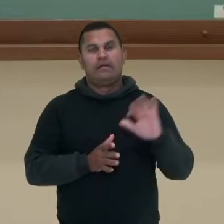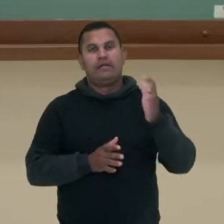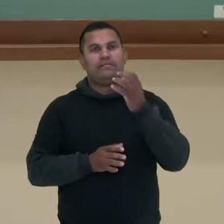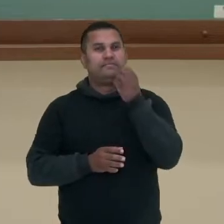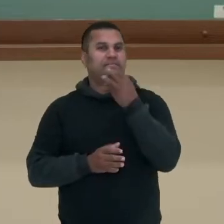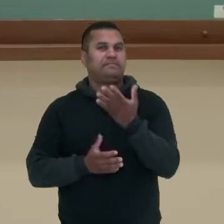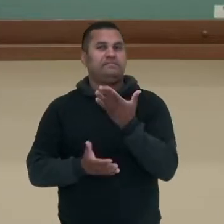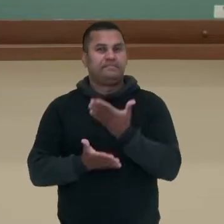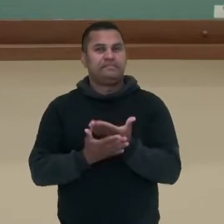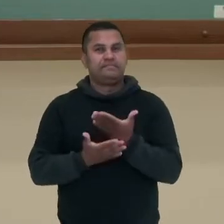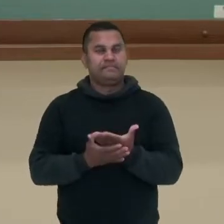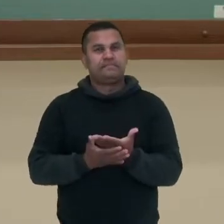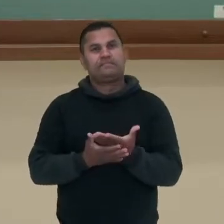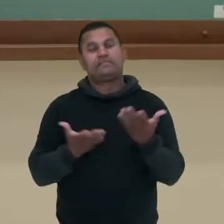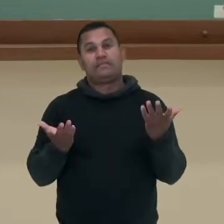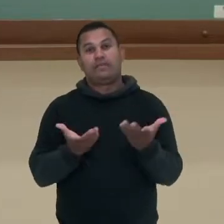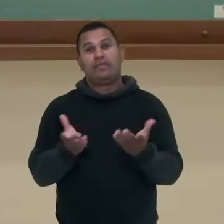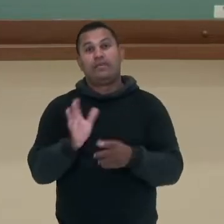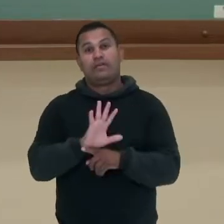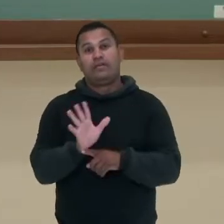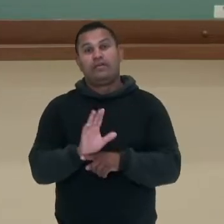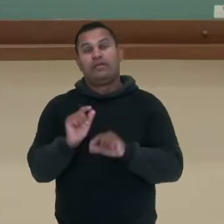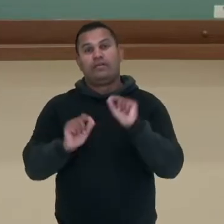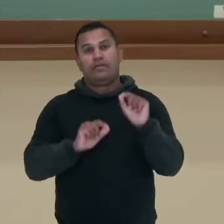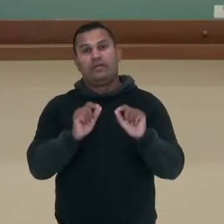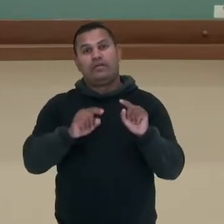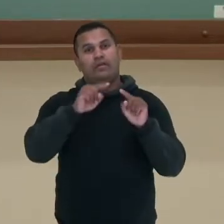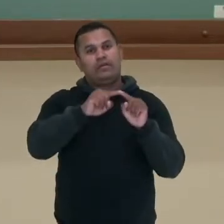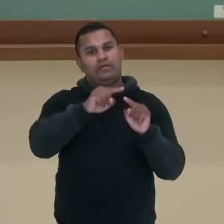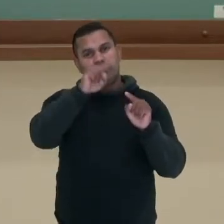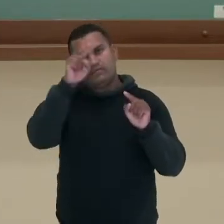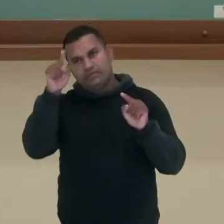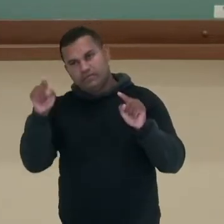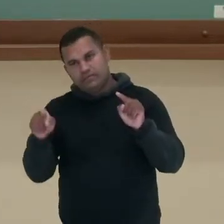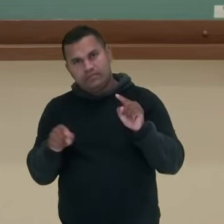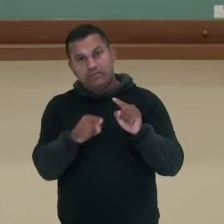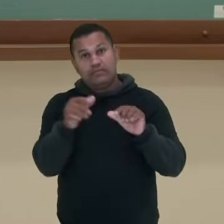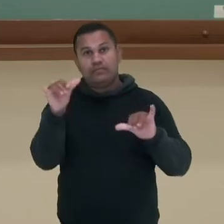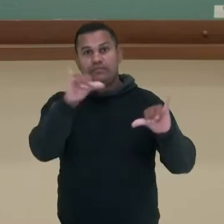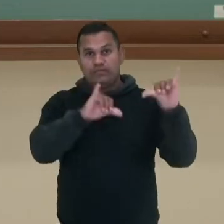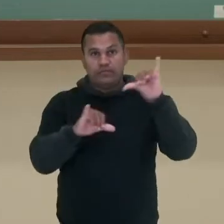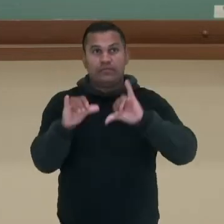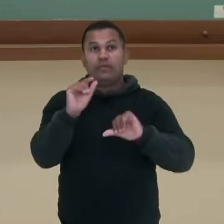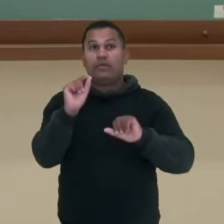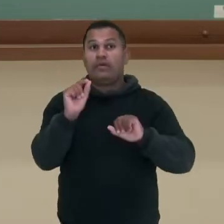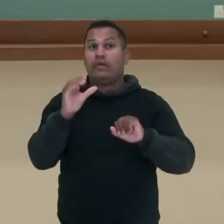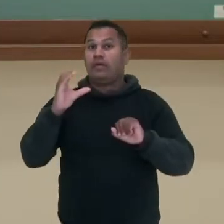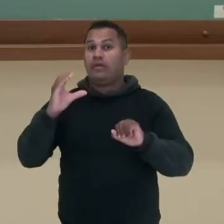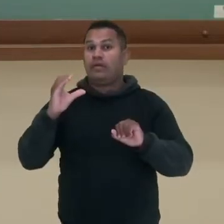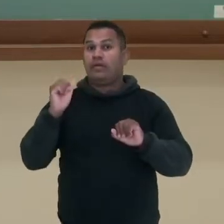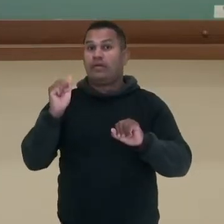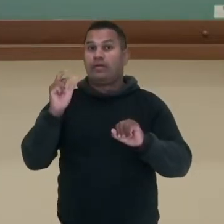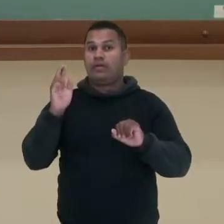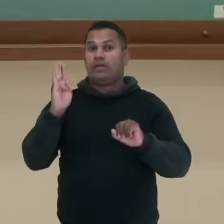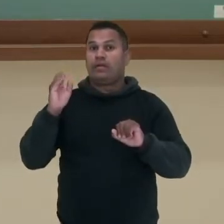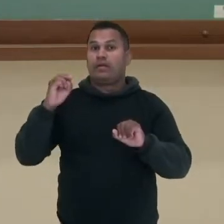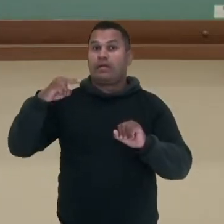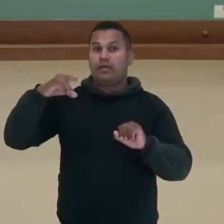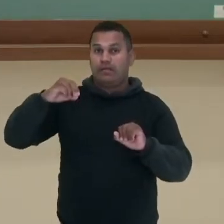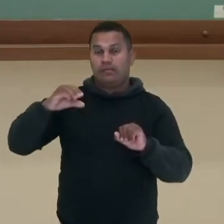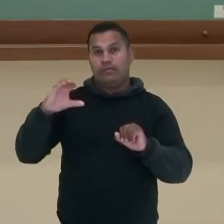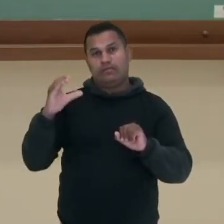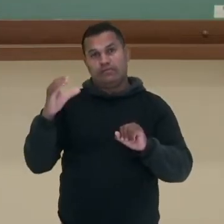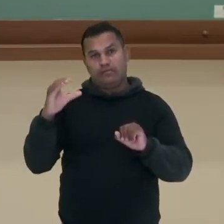Olá, estudantes da primeira série. Nesse vídeo nós vamos falar sobre ciclos biogeoquímicos. Vamos falar sobre o ciclo do carbono. Então, o que é o ciclo do